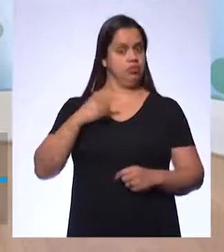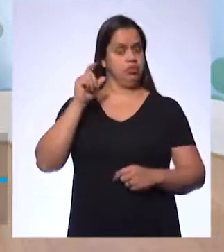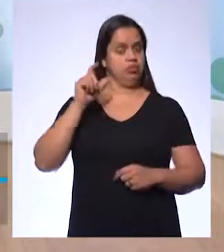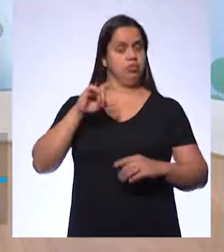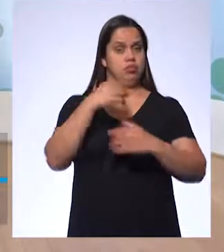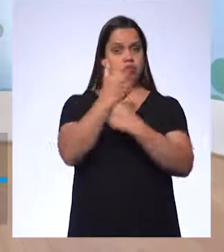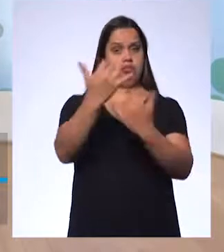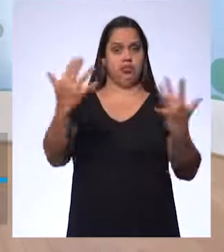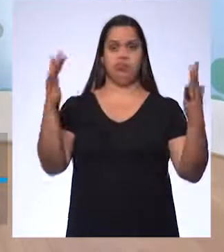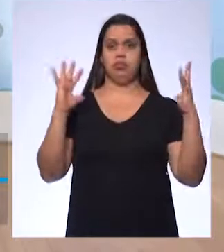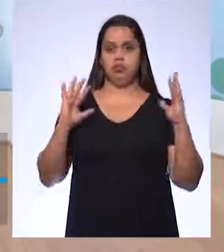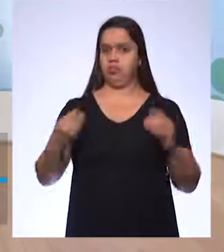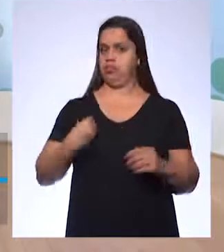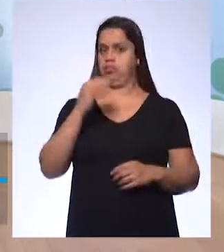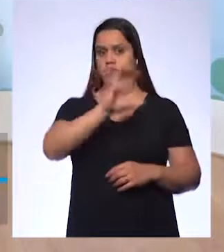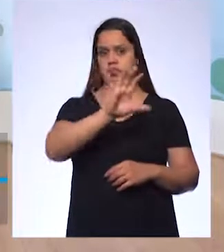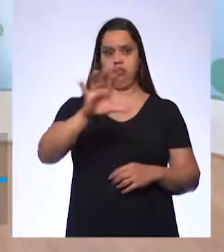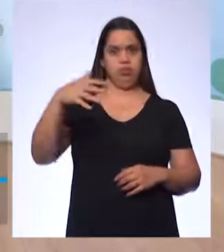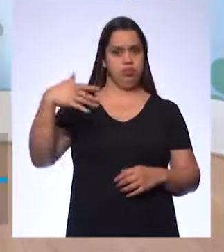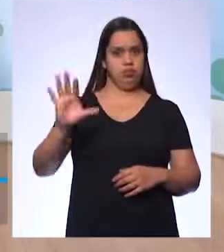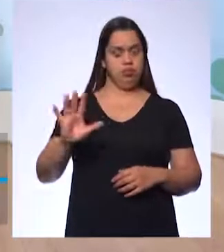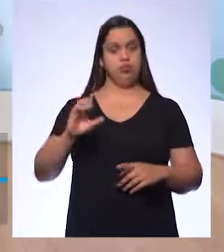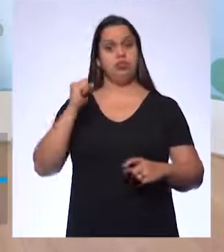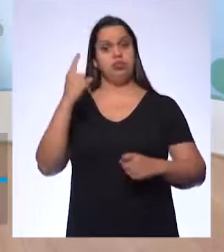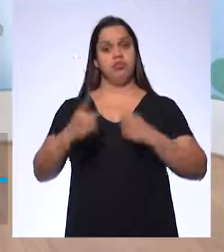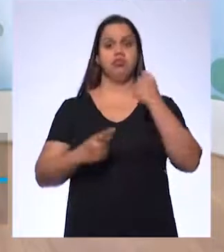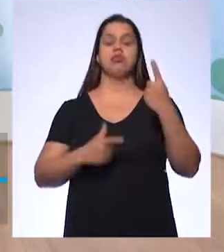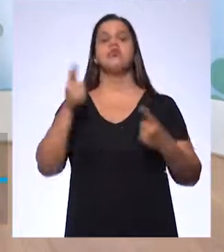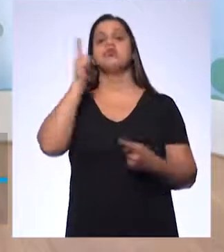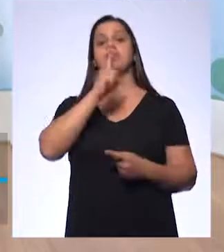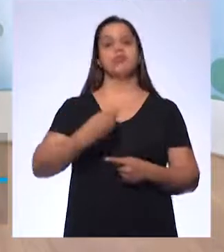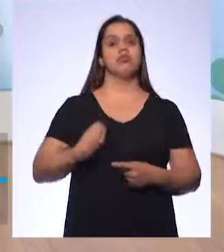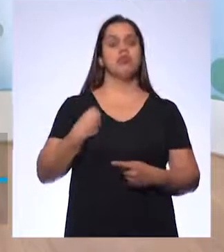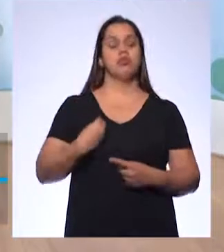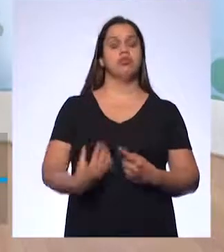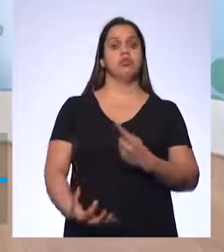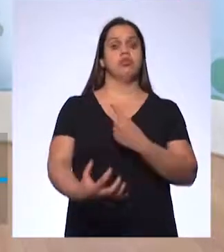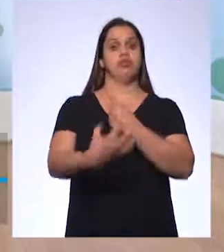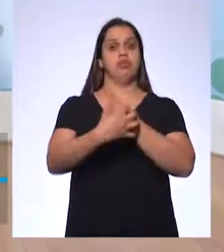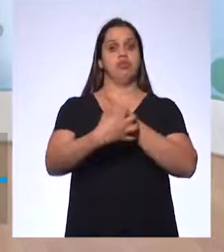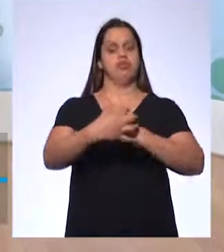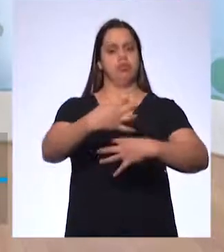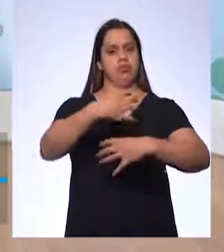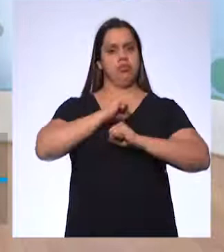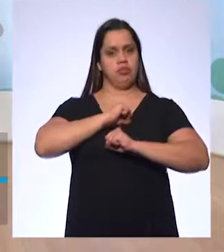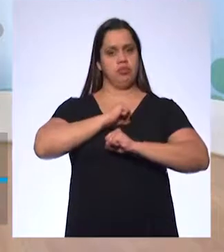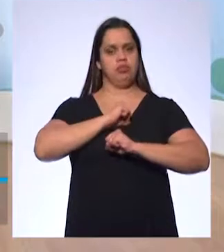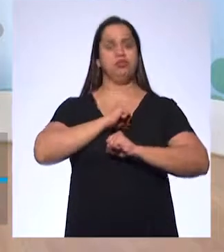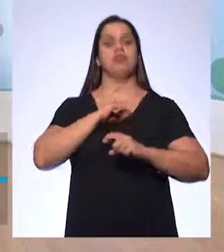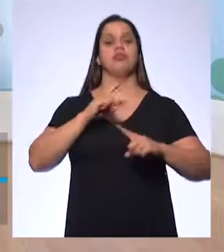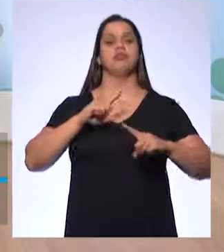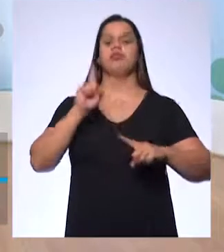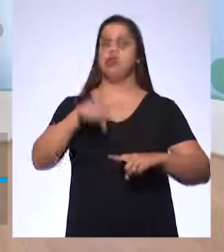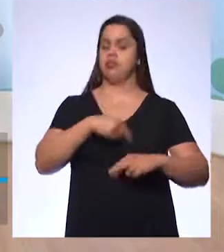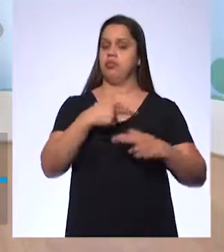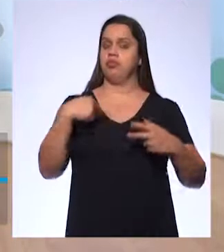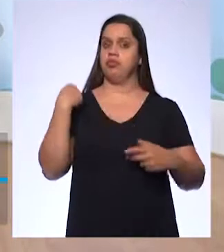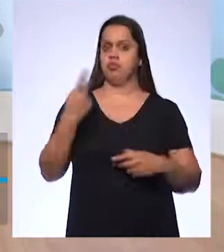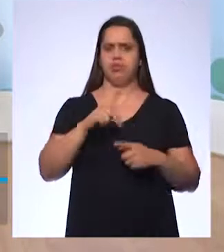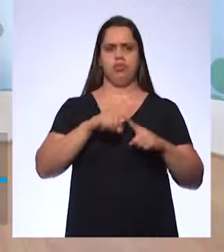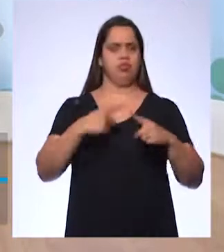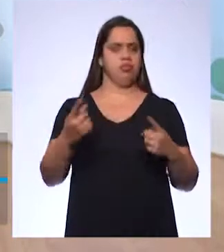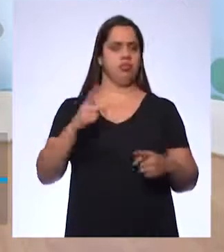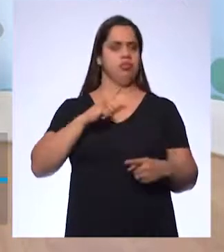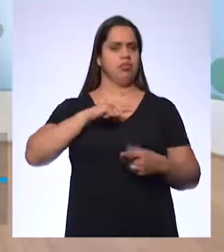eles estão aí vivendo a vida deles. Alguns, para sobreviver, nos atacam. E é desses que a gente está falando. Mas tem muito protozoário aí de